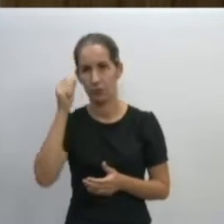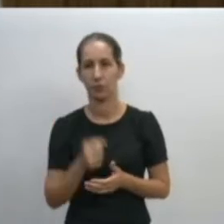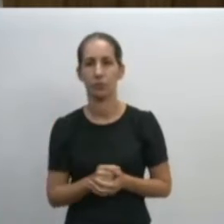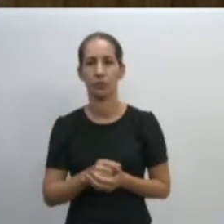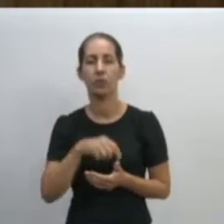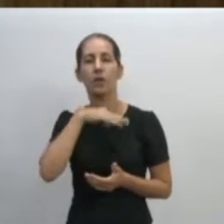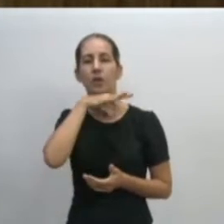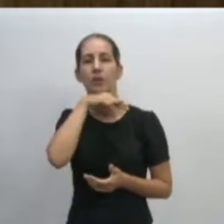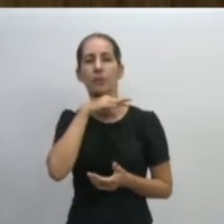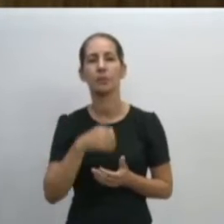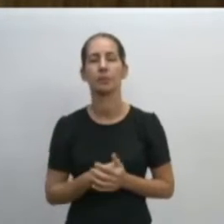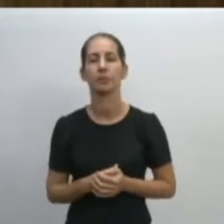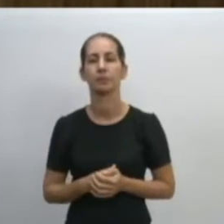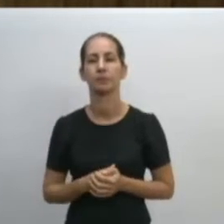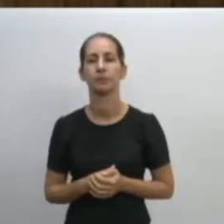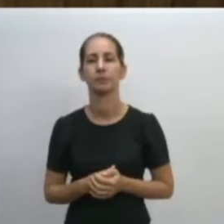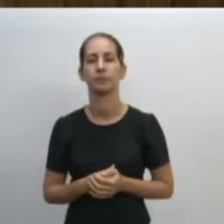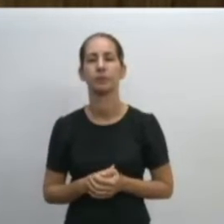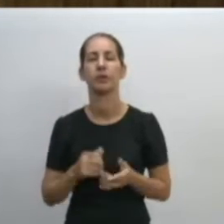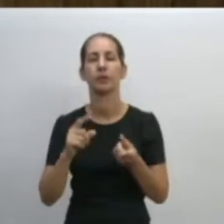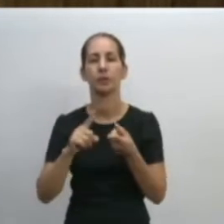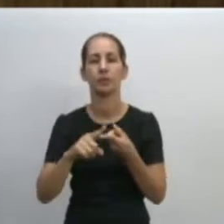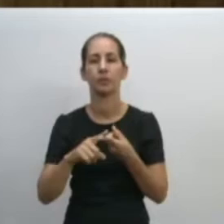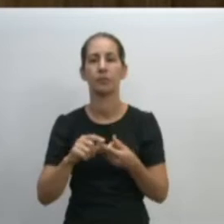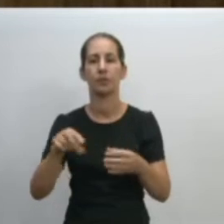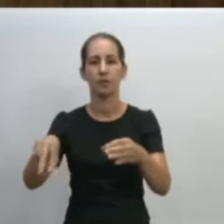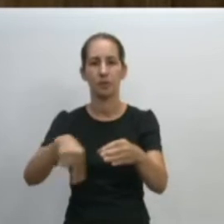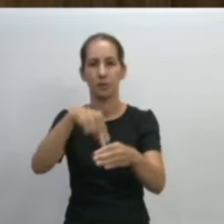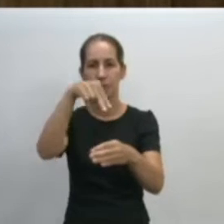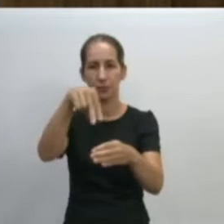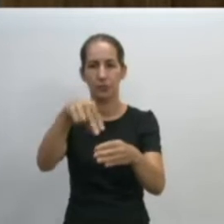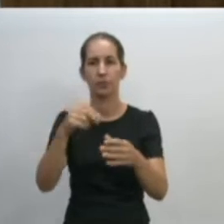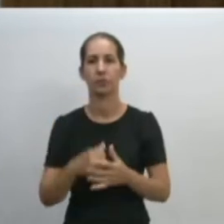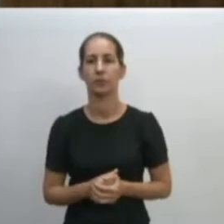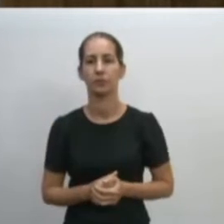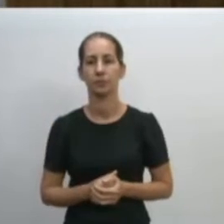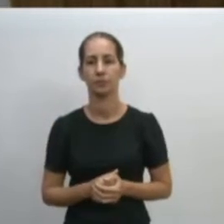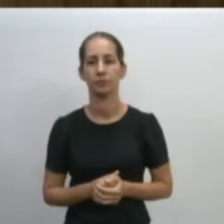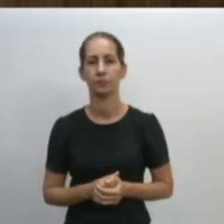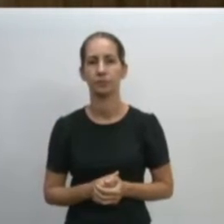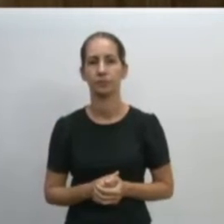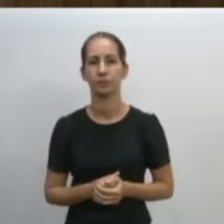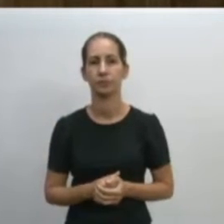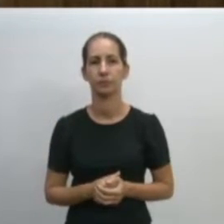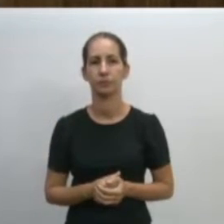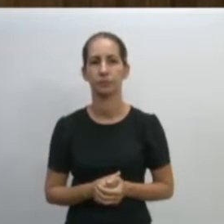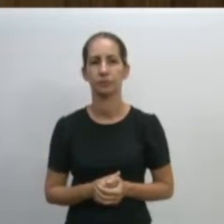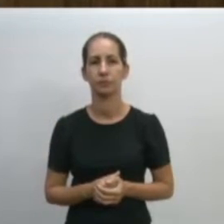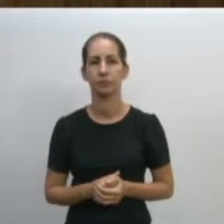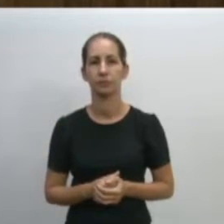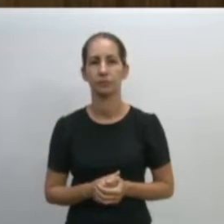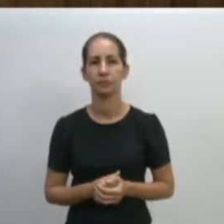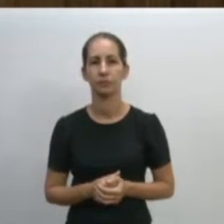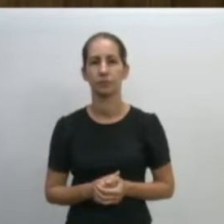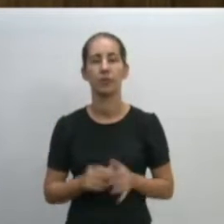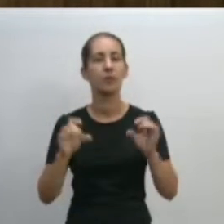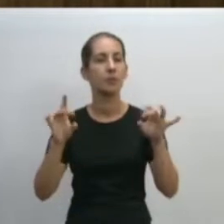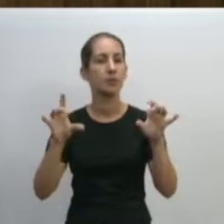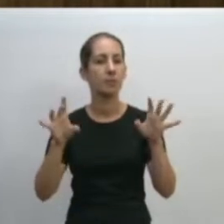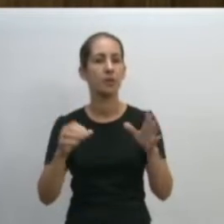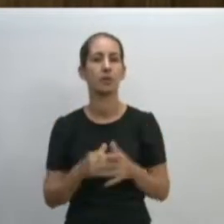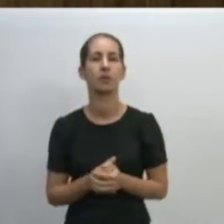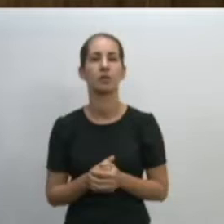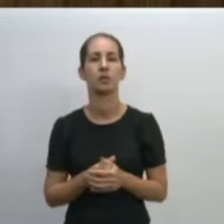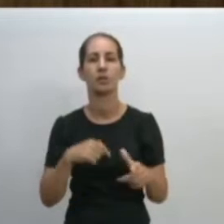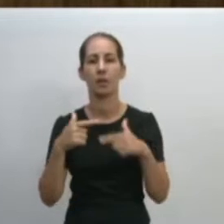animal. E venho aqui também, sob essa tribuna, vereador Bispo, uma das principais funções